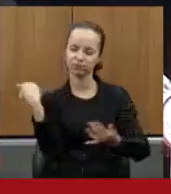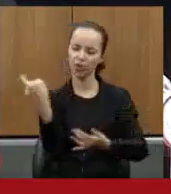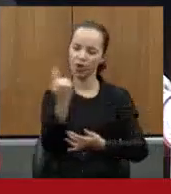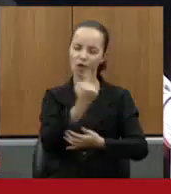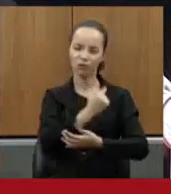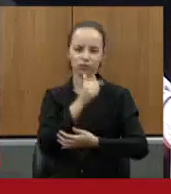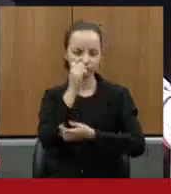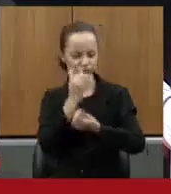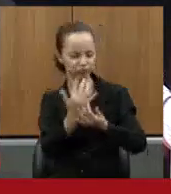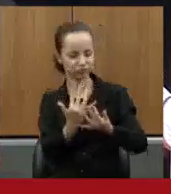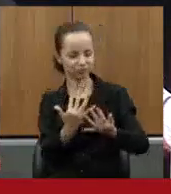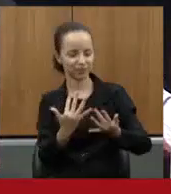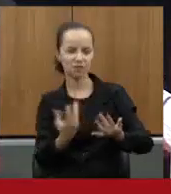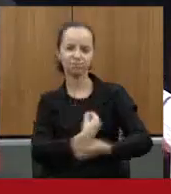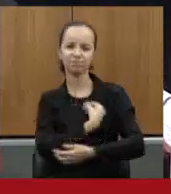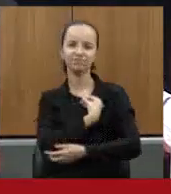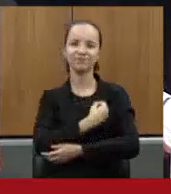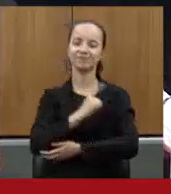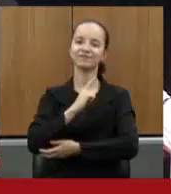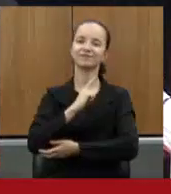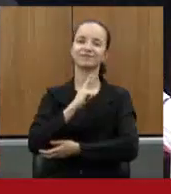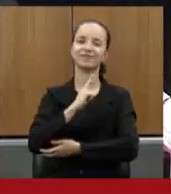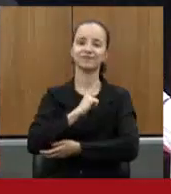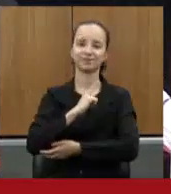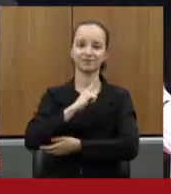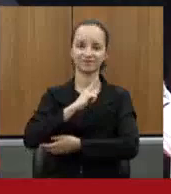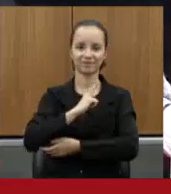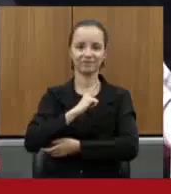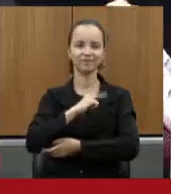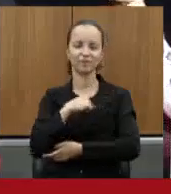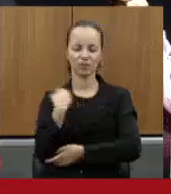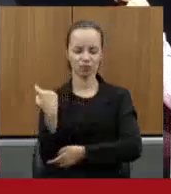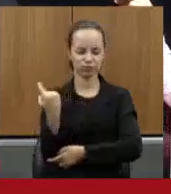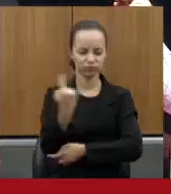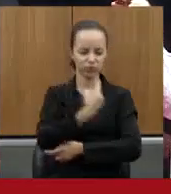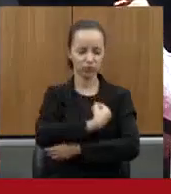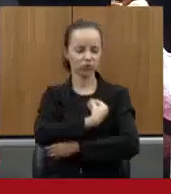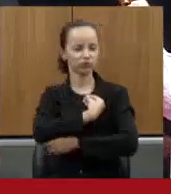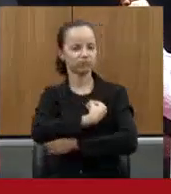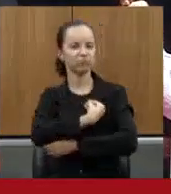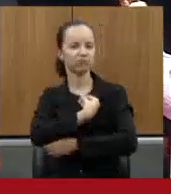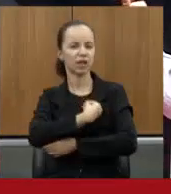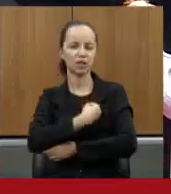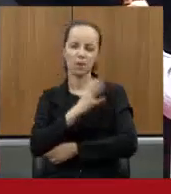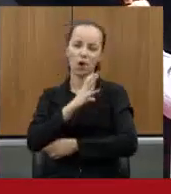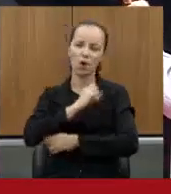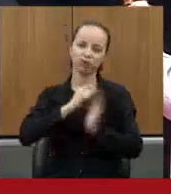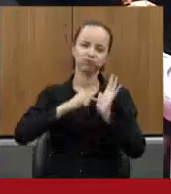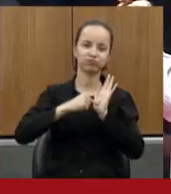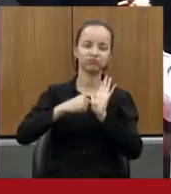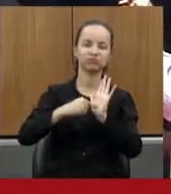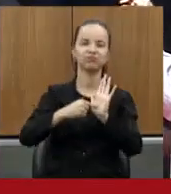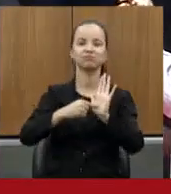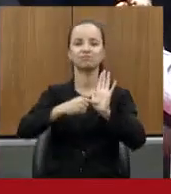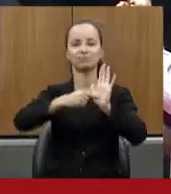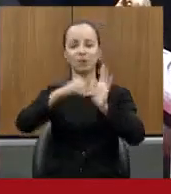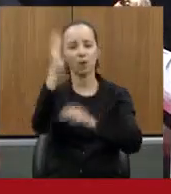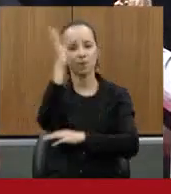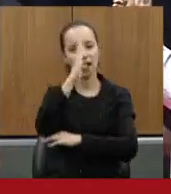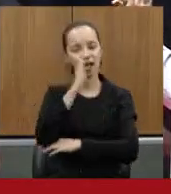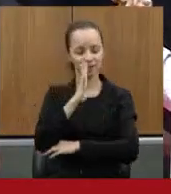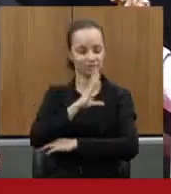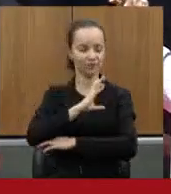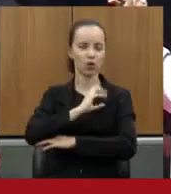nossos bosques têm mais vida, nossa vida no teu seio mais amores. Ó